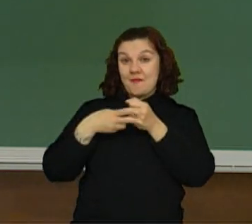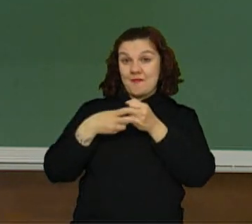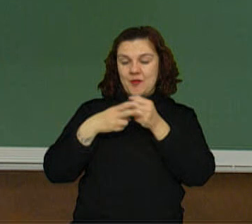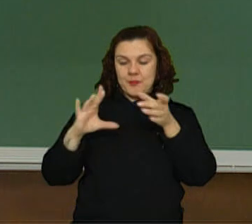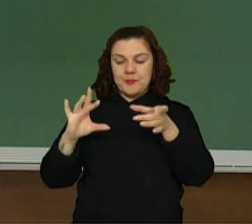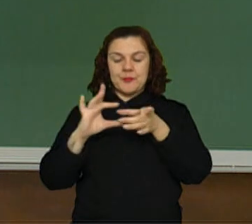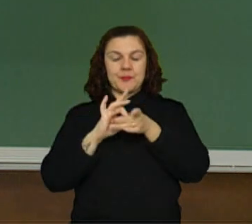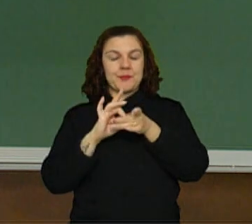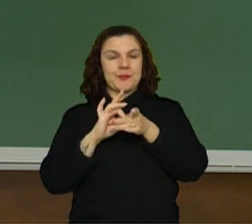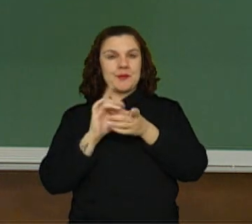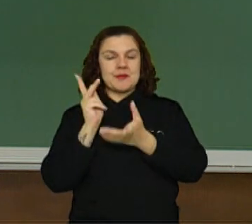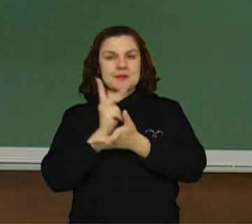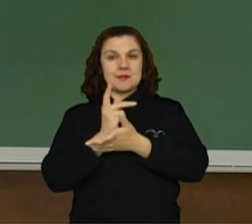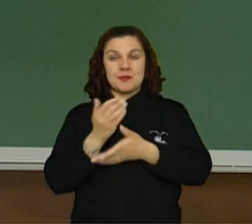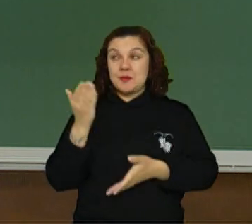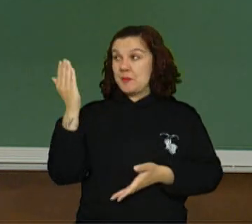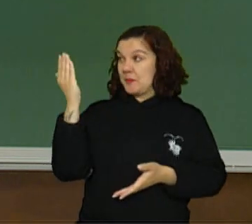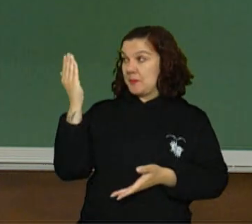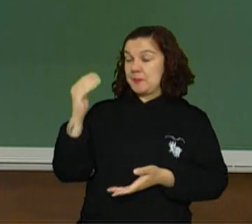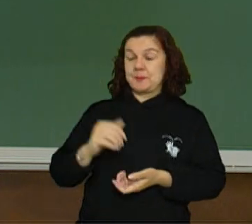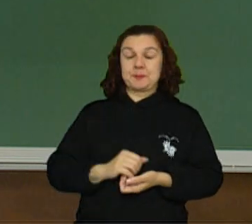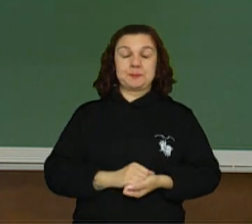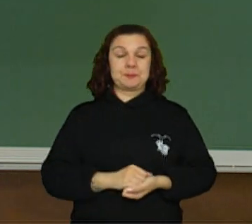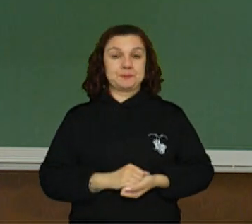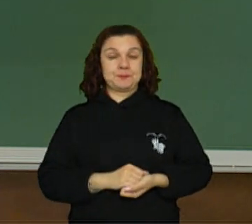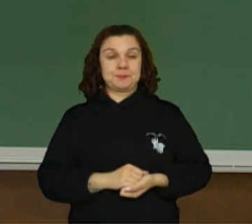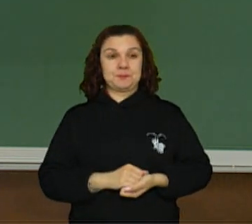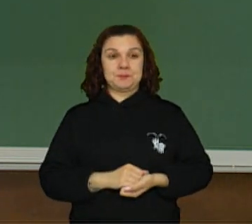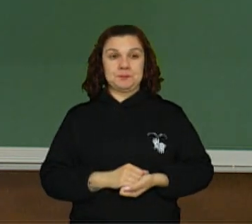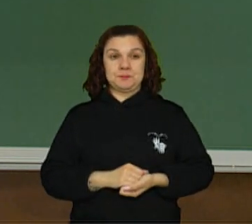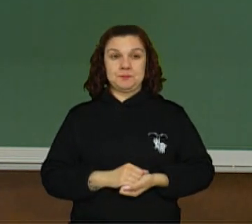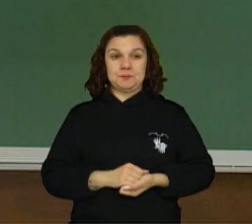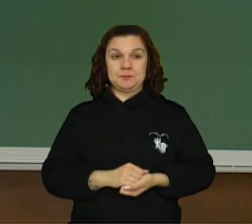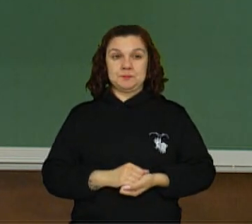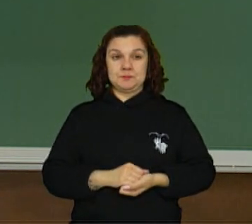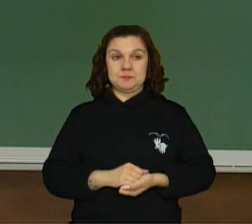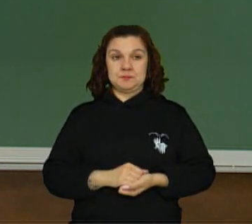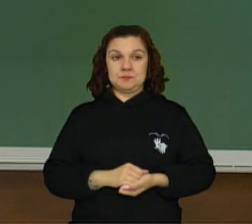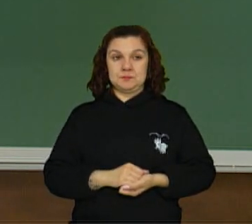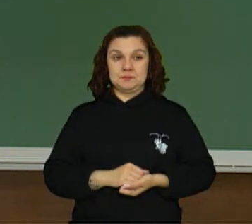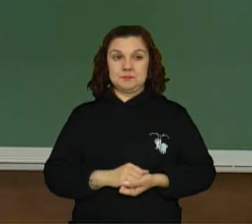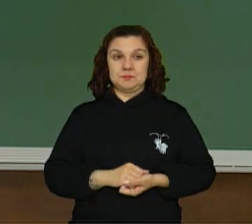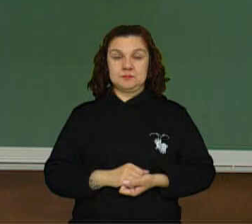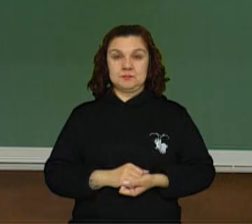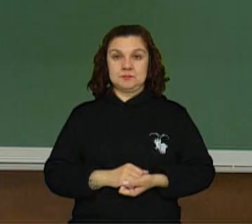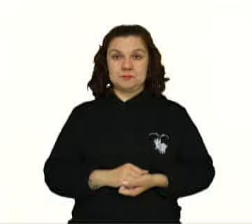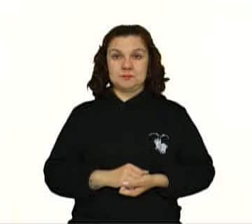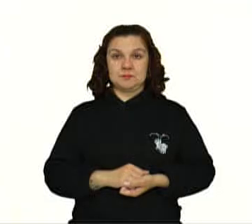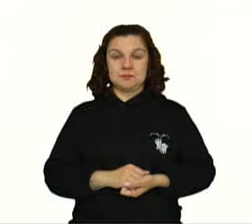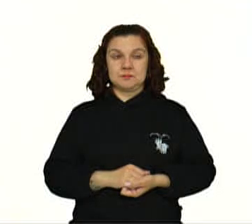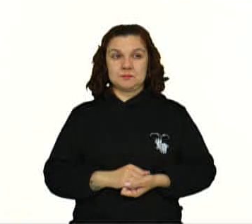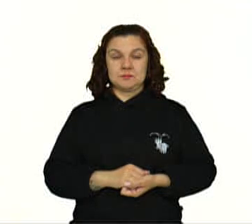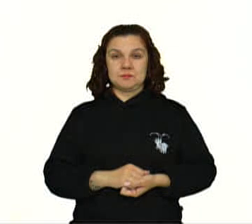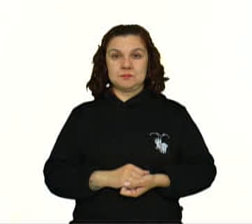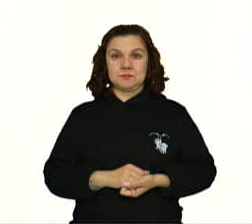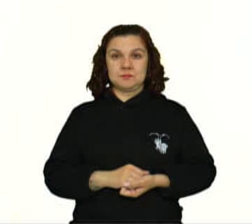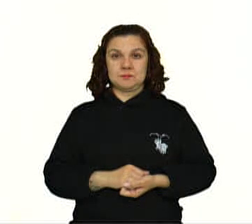de ligação são ser, estar, ficar, parecer,